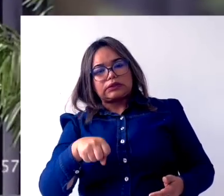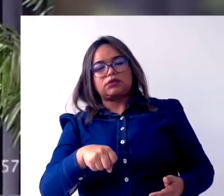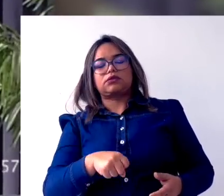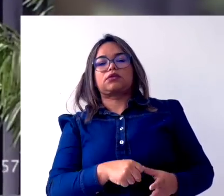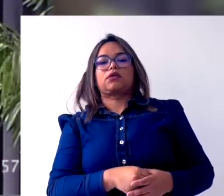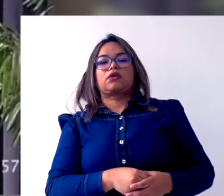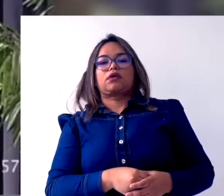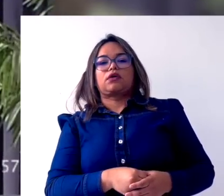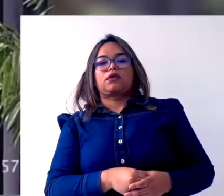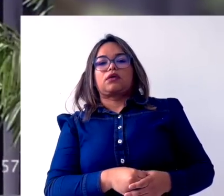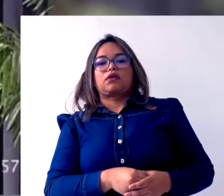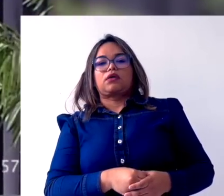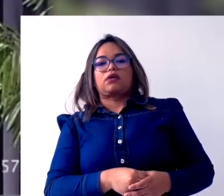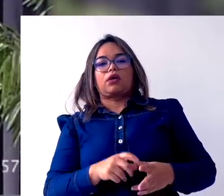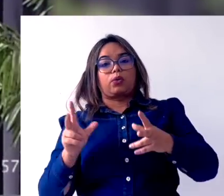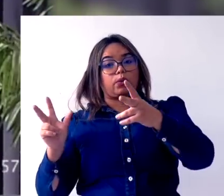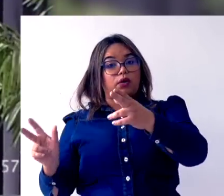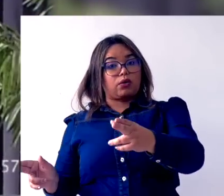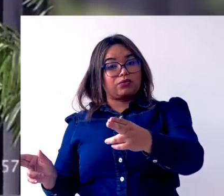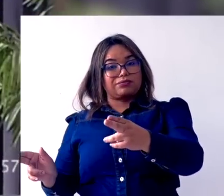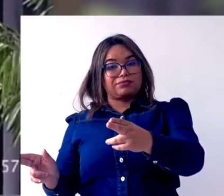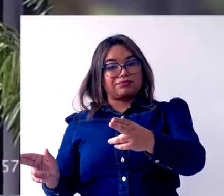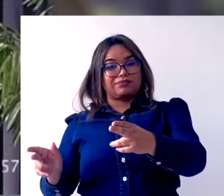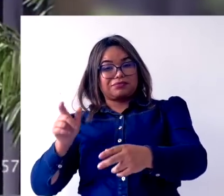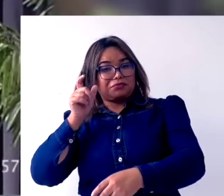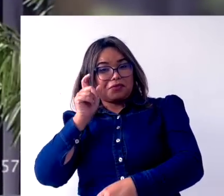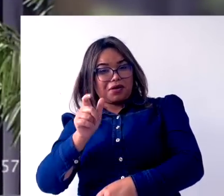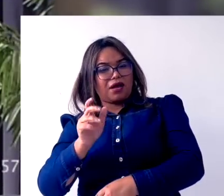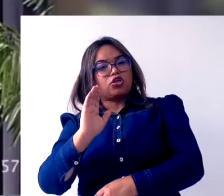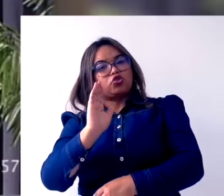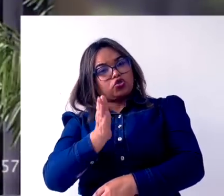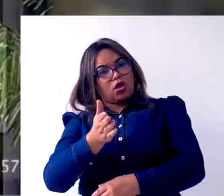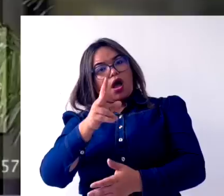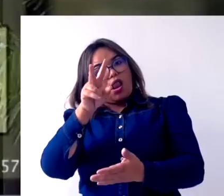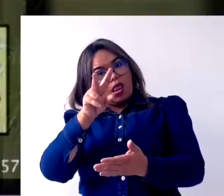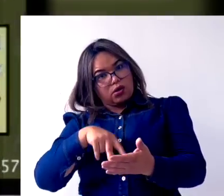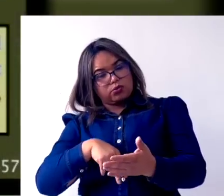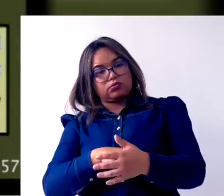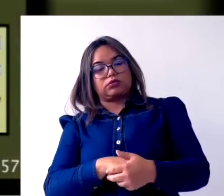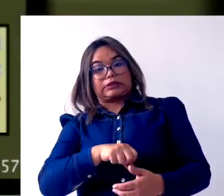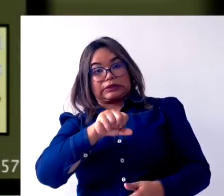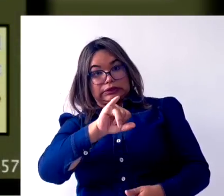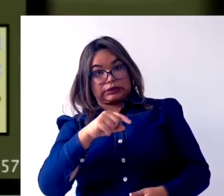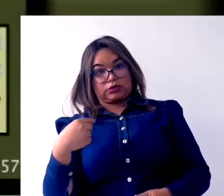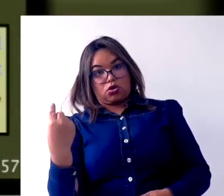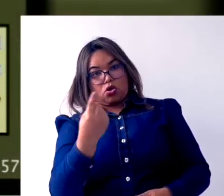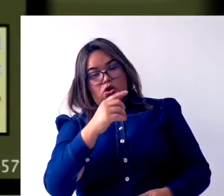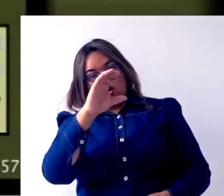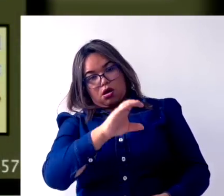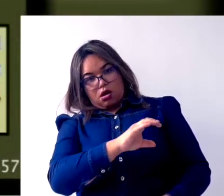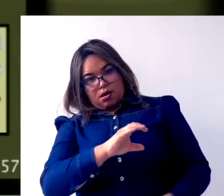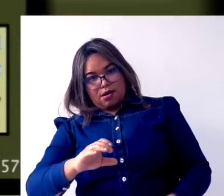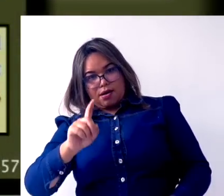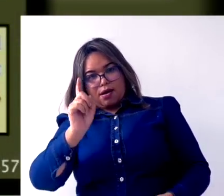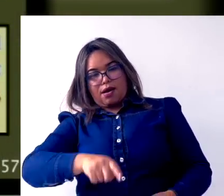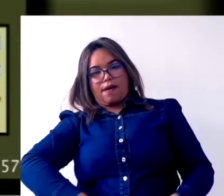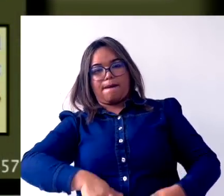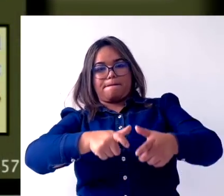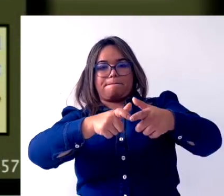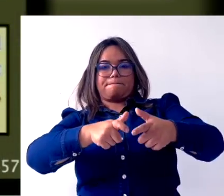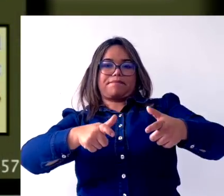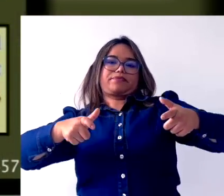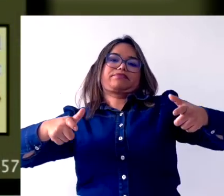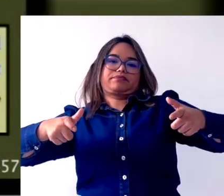mesmas coisas. Interessante. E nós já lemos esta daqui. Se nós católicos nos tornarmos a maioria numérica suficiente neste